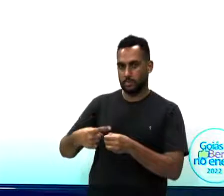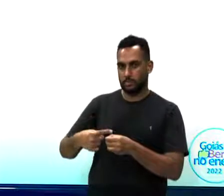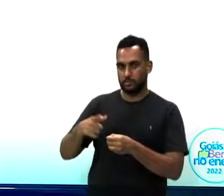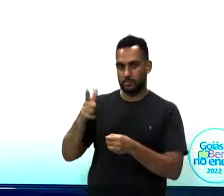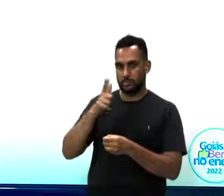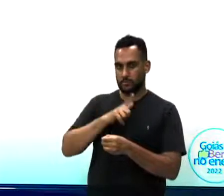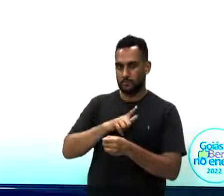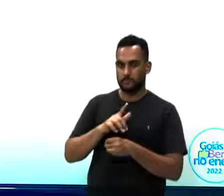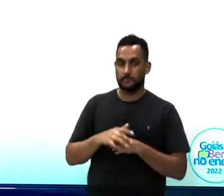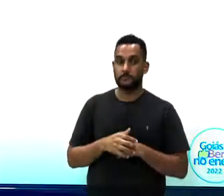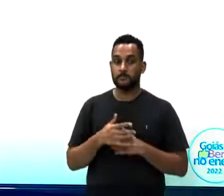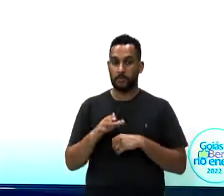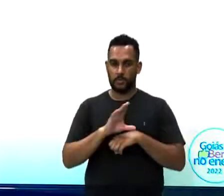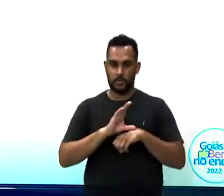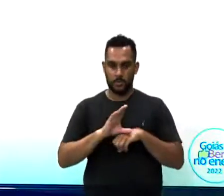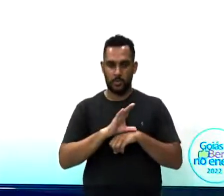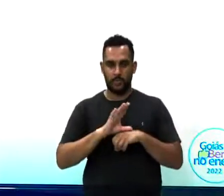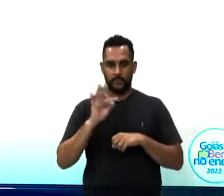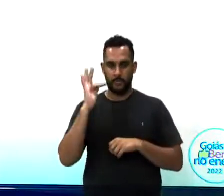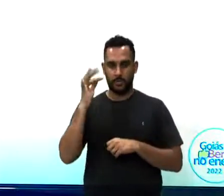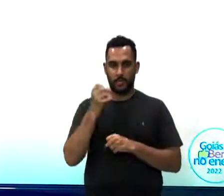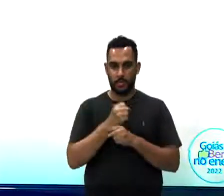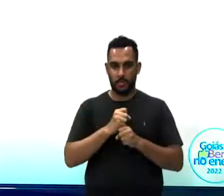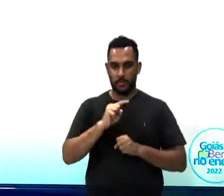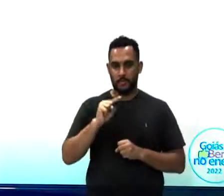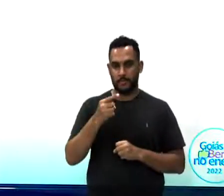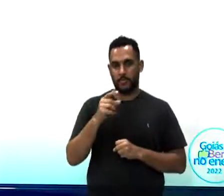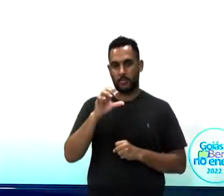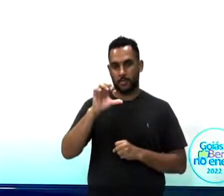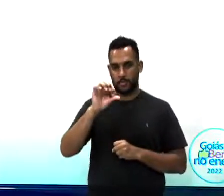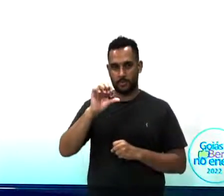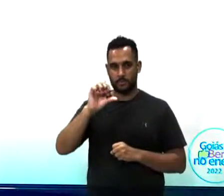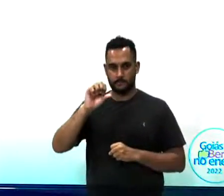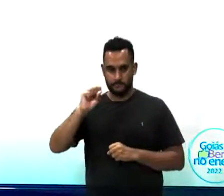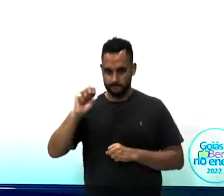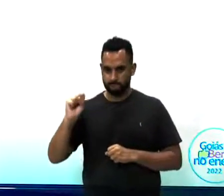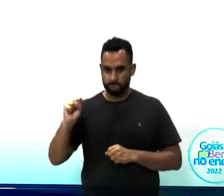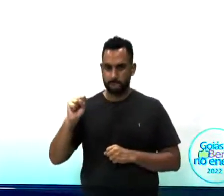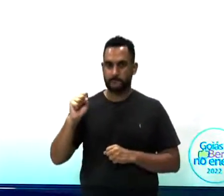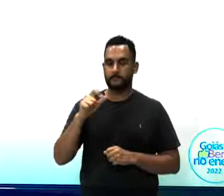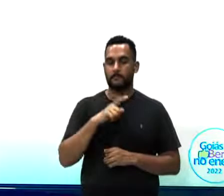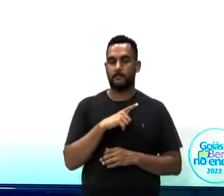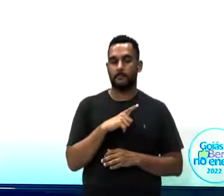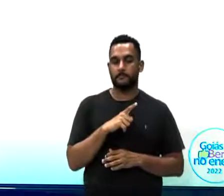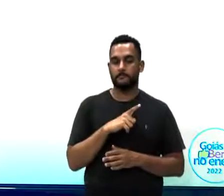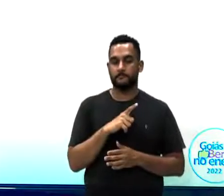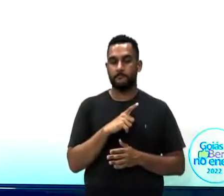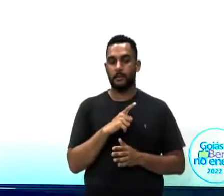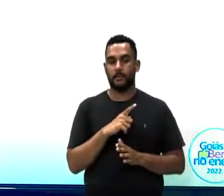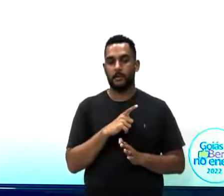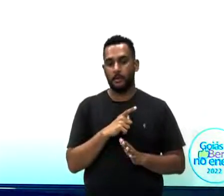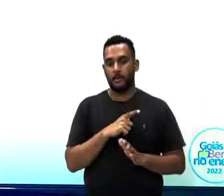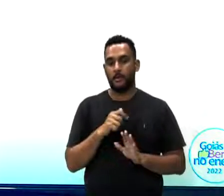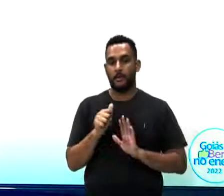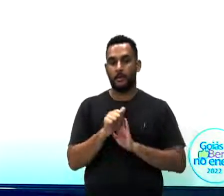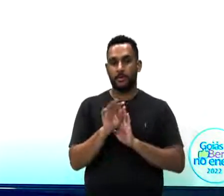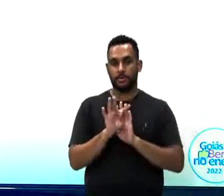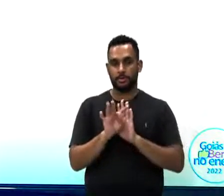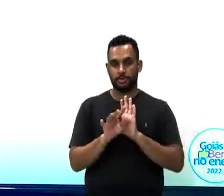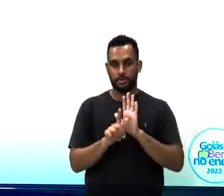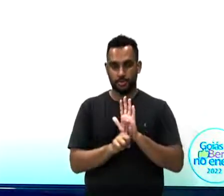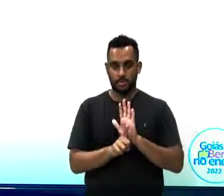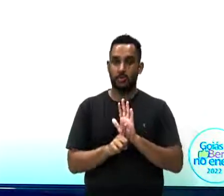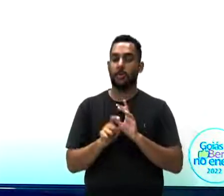na Constituição Federal, a nossa última Constituição de 1988, nós temos aí artigos definidos para o que